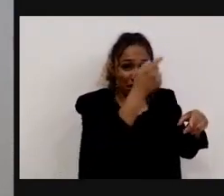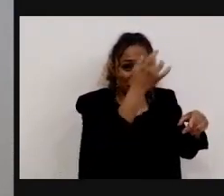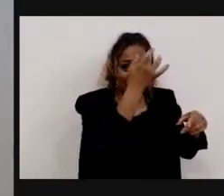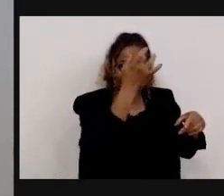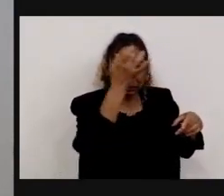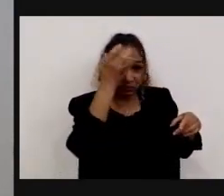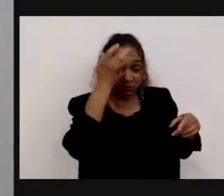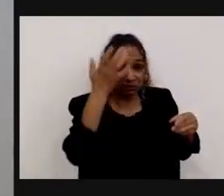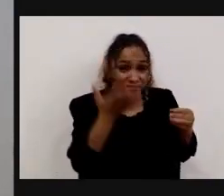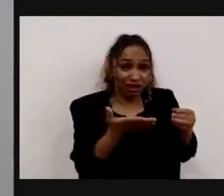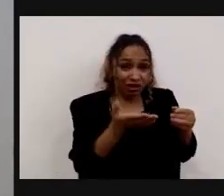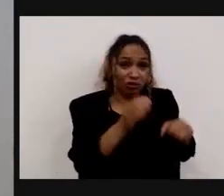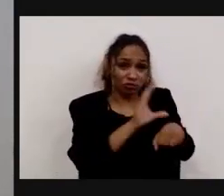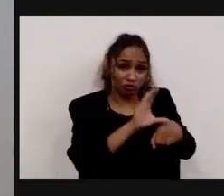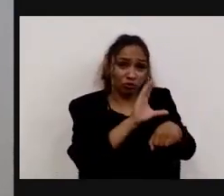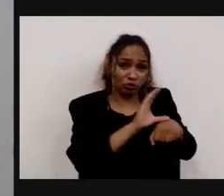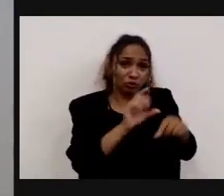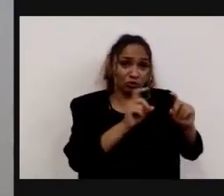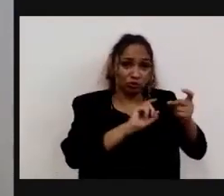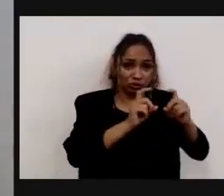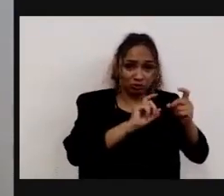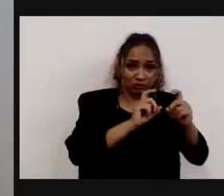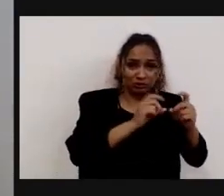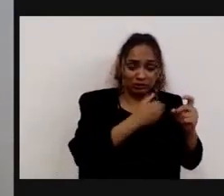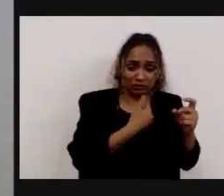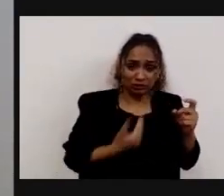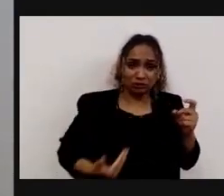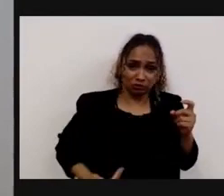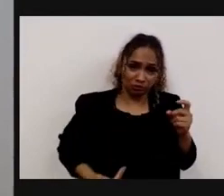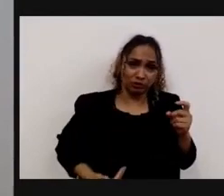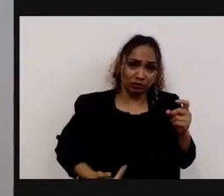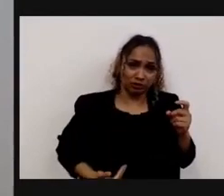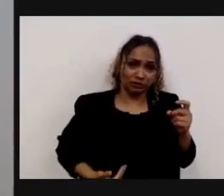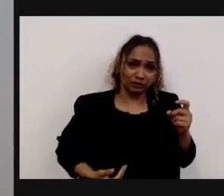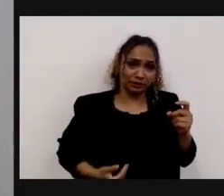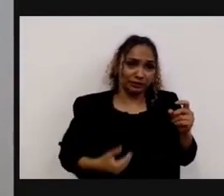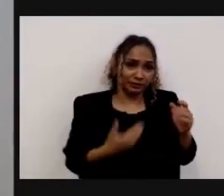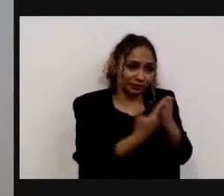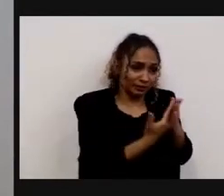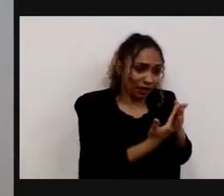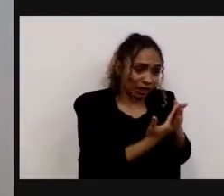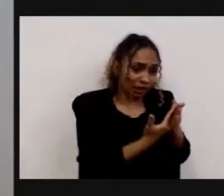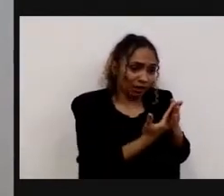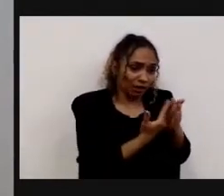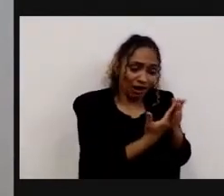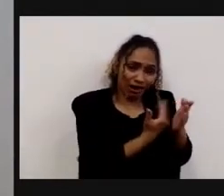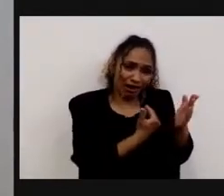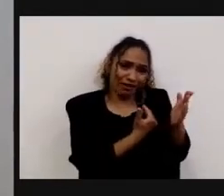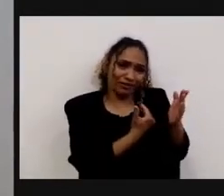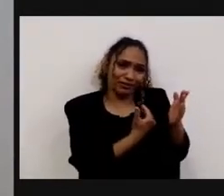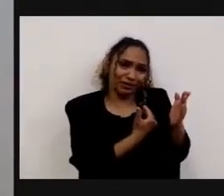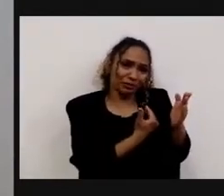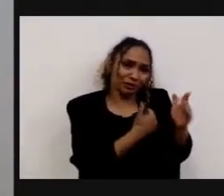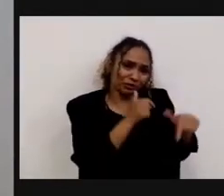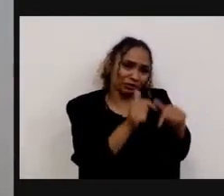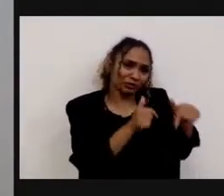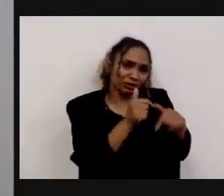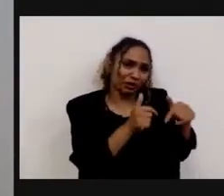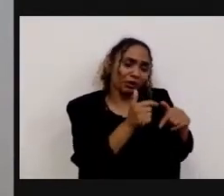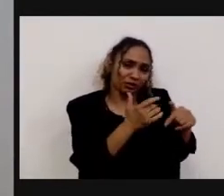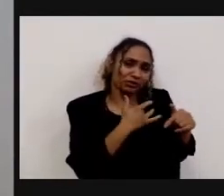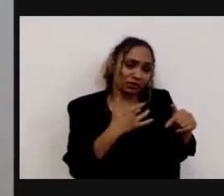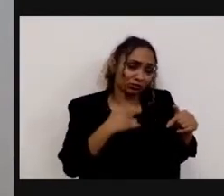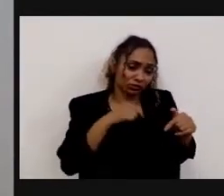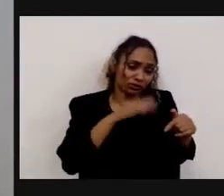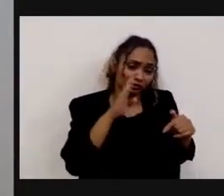nos custos da administração pública né com a quantidade atestados e afastamentos por saúde que a gente tem no